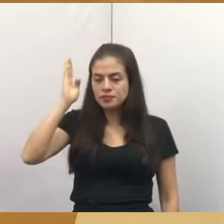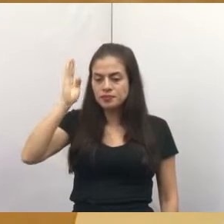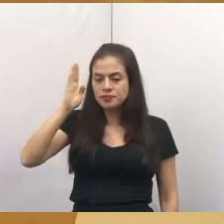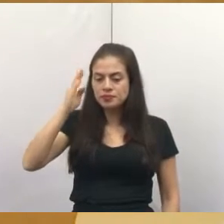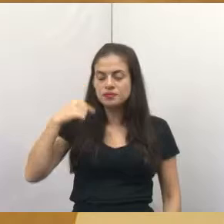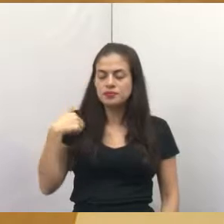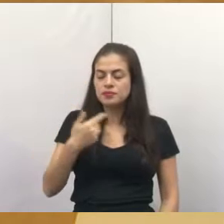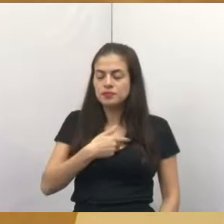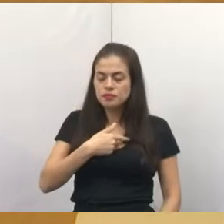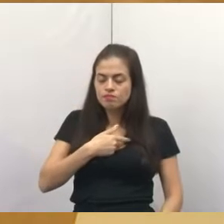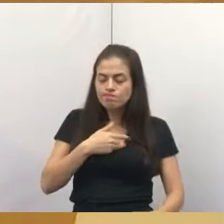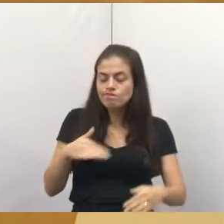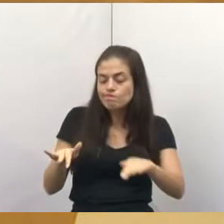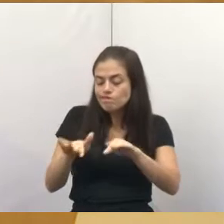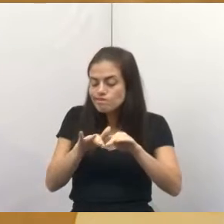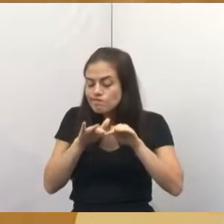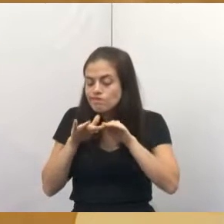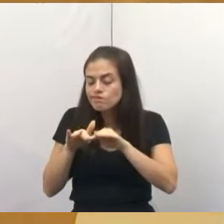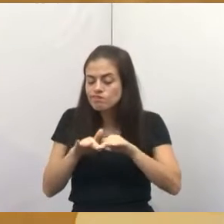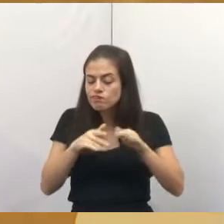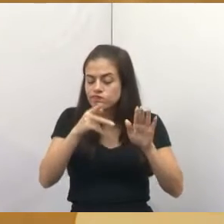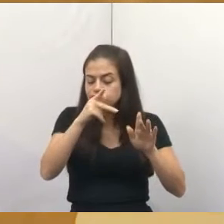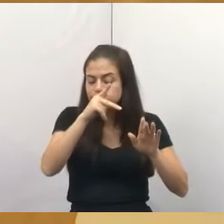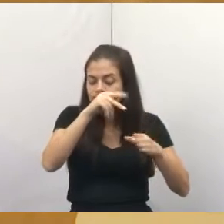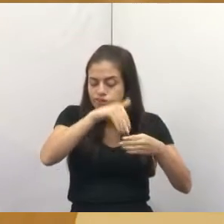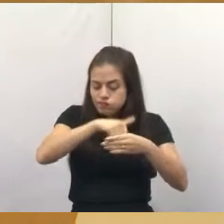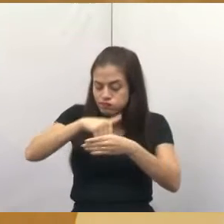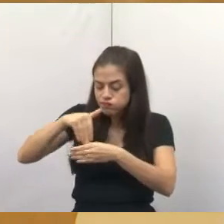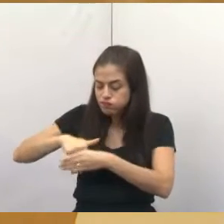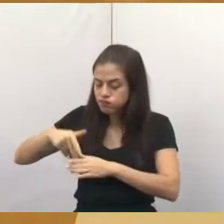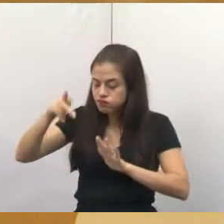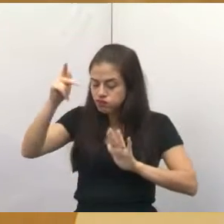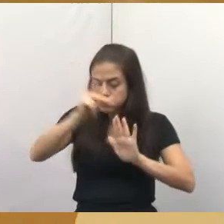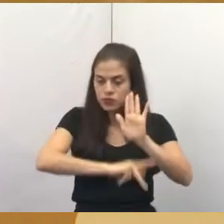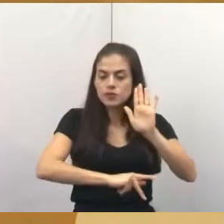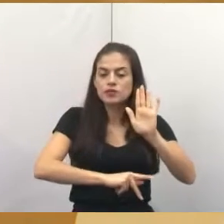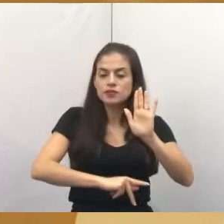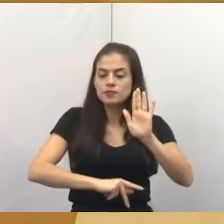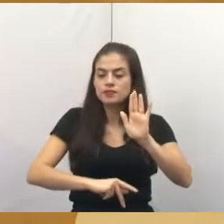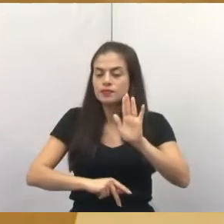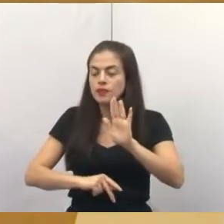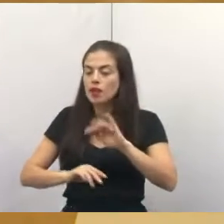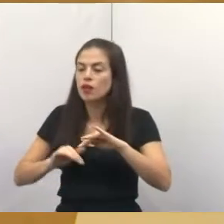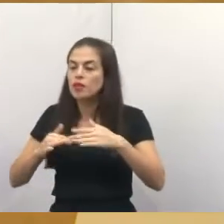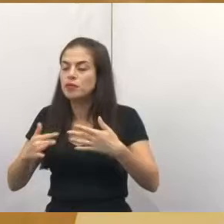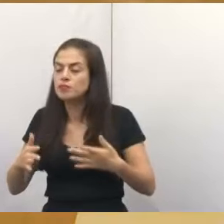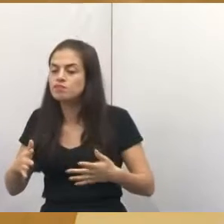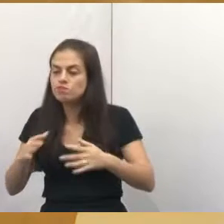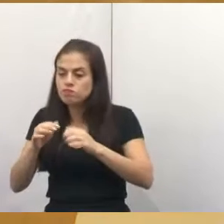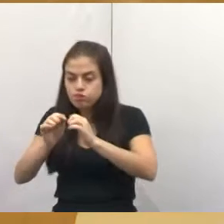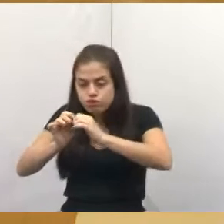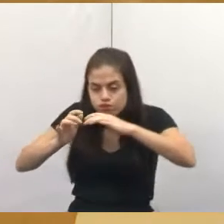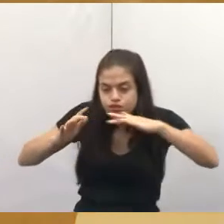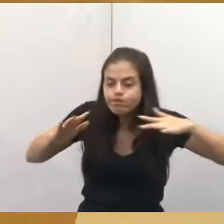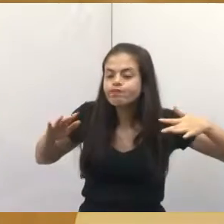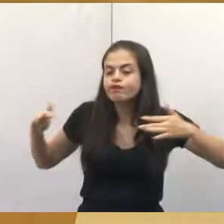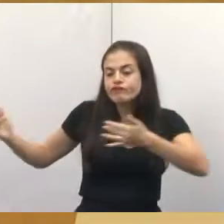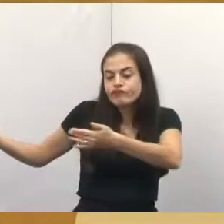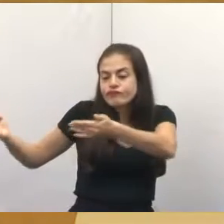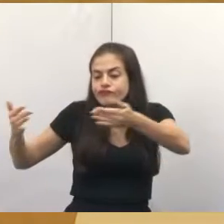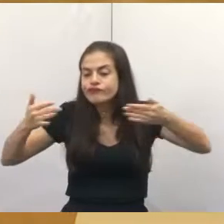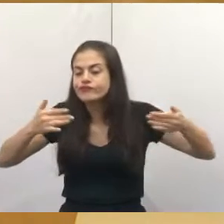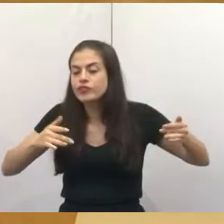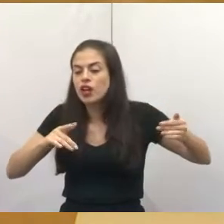para votar esse projeto, para o dia que tiver lotado isso aqui, e o povo em casa assistir uma TV tranquila, quem trabalha, quem